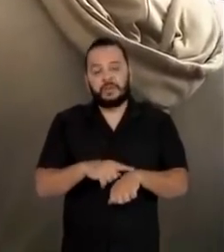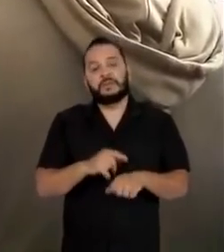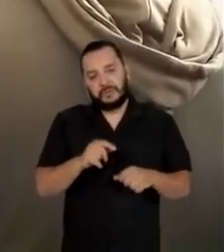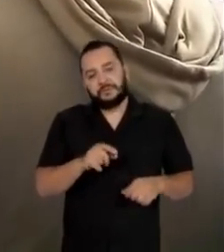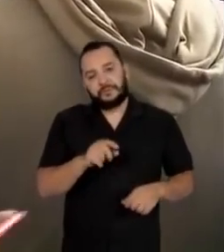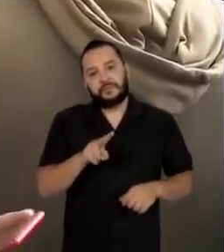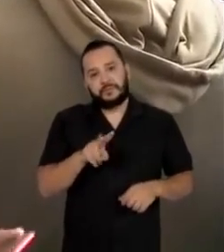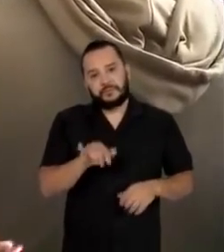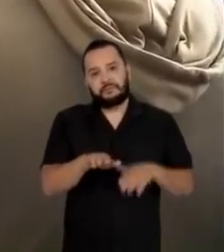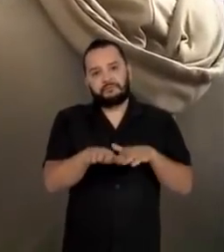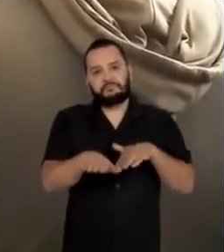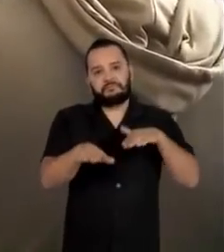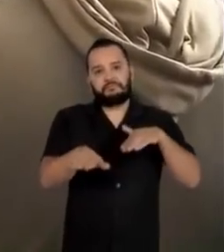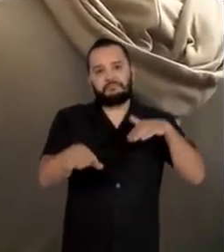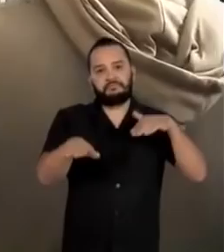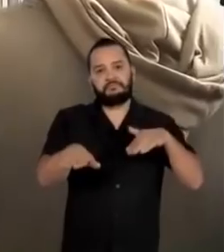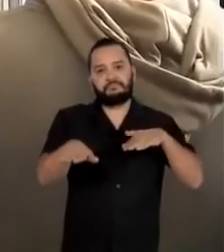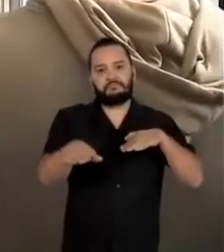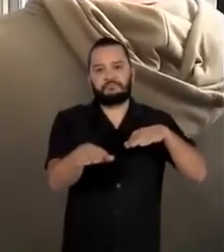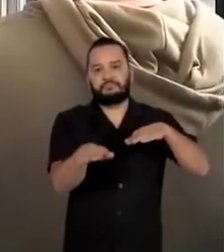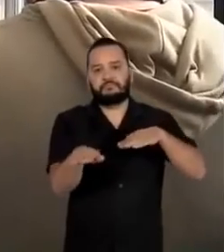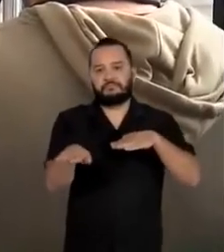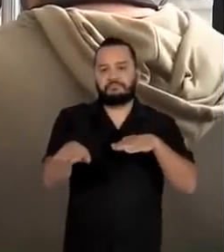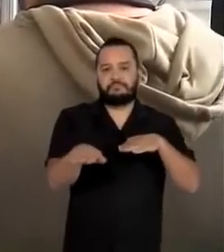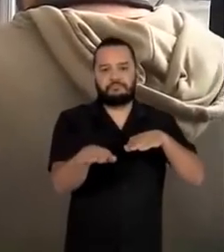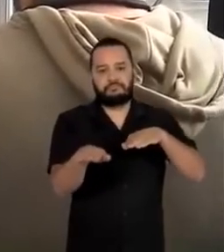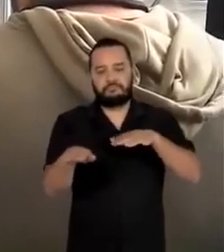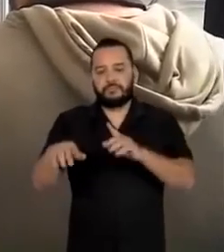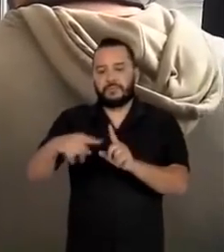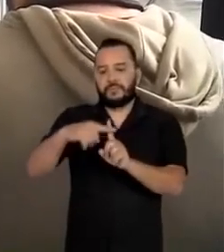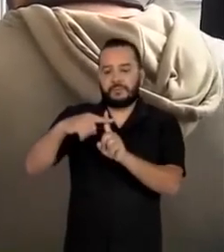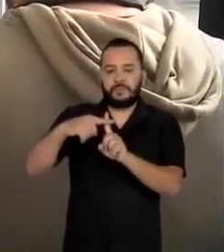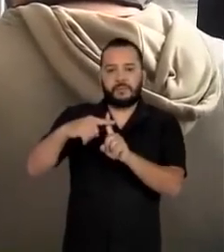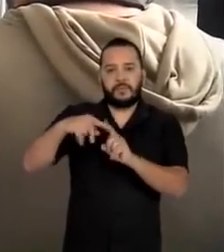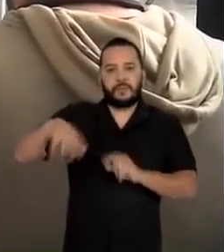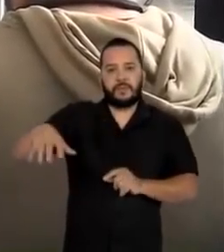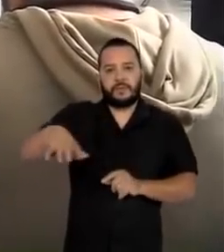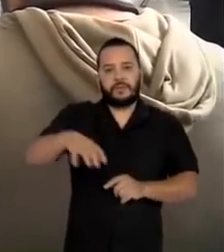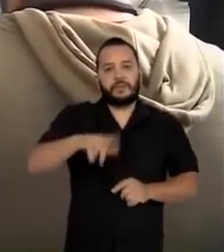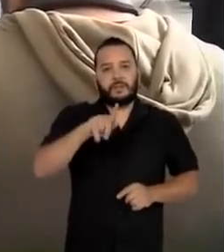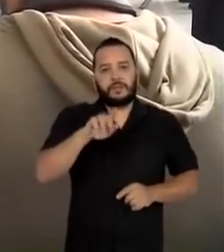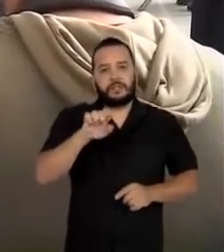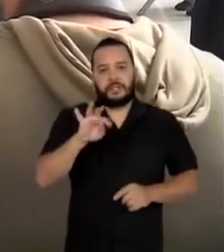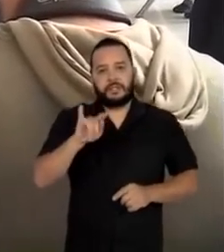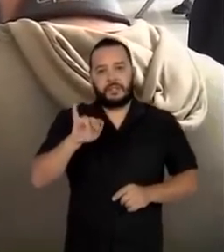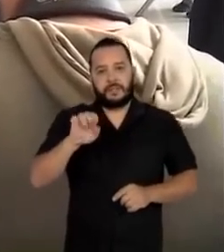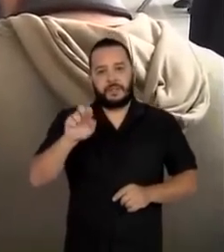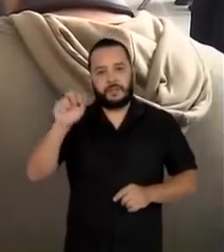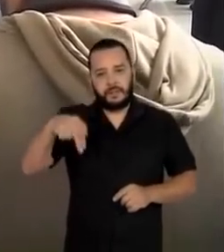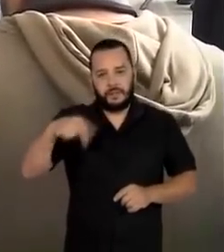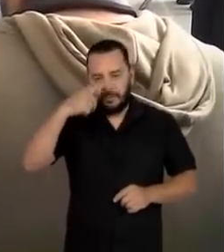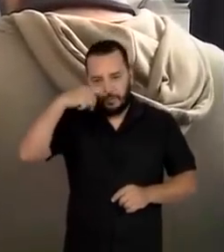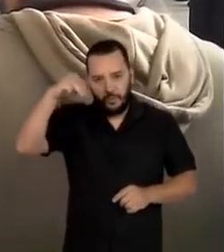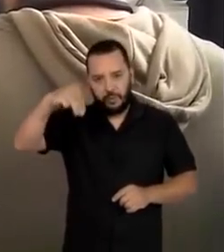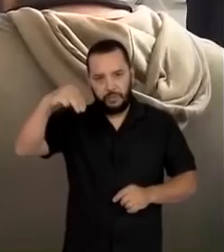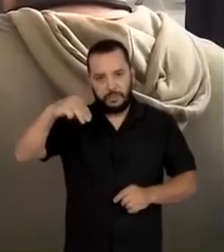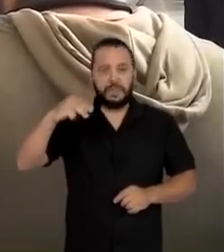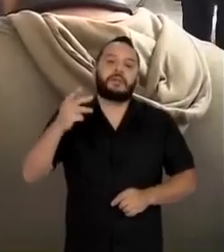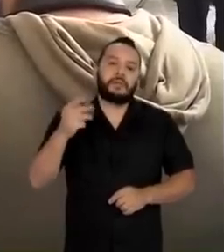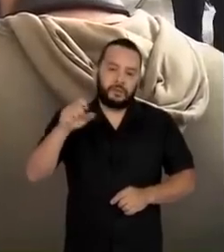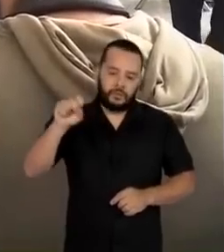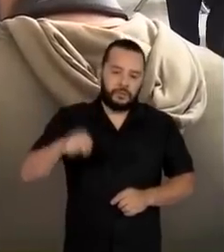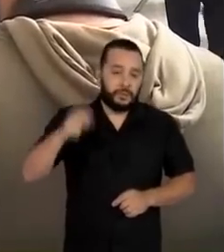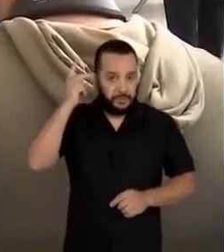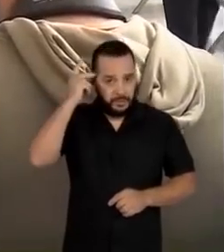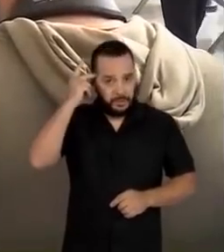em cortejo e segue até o cemitério Getsemane, no bairro do Morumbi, também na zona sul da capital. Por lá